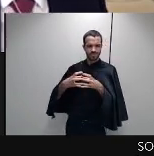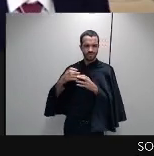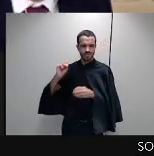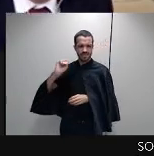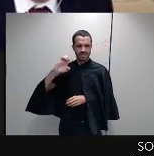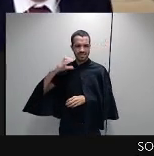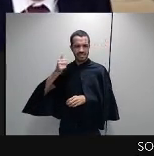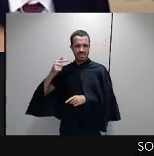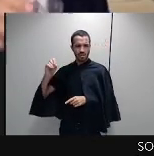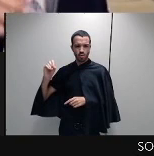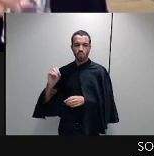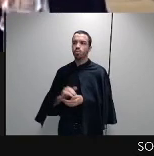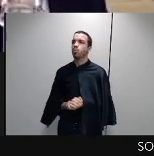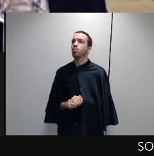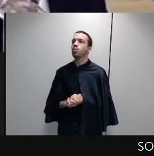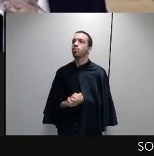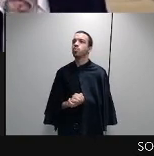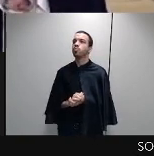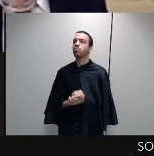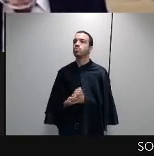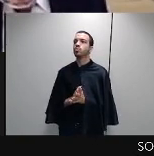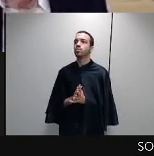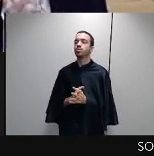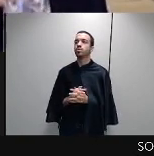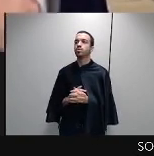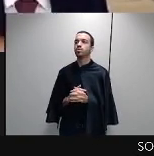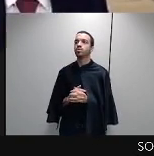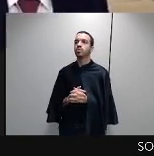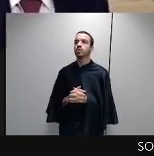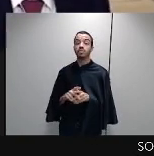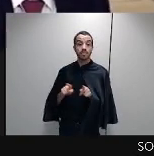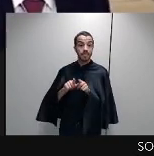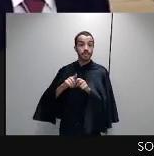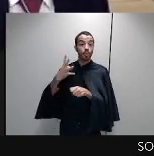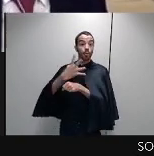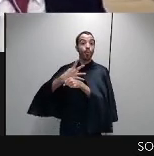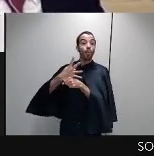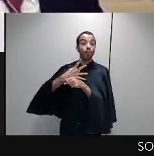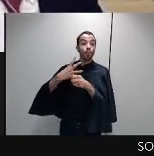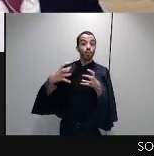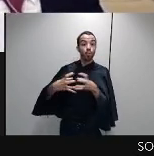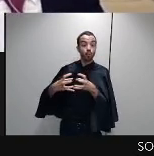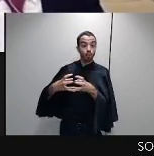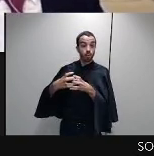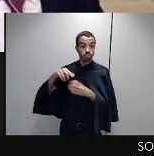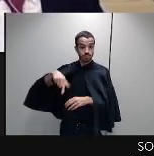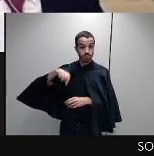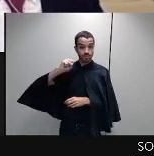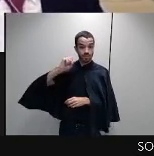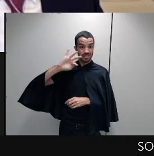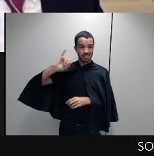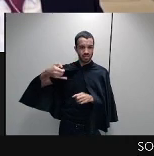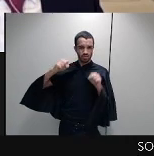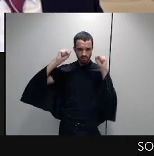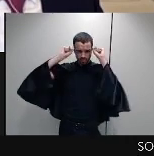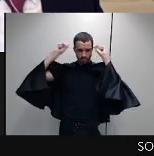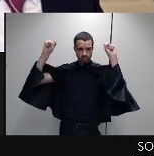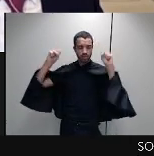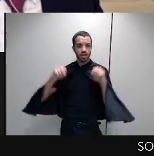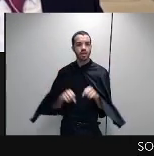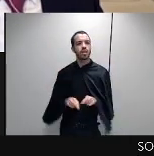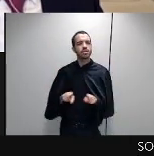no acórdão oriundo da 4ª turma do STJ Então a nossa quarta turma desta corte é jogar Bom